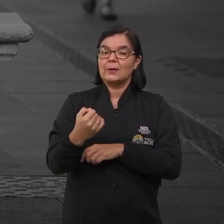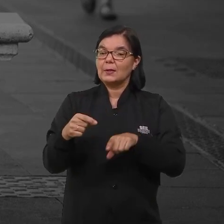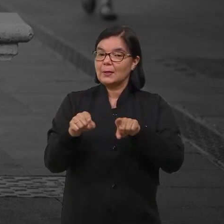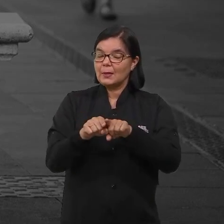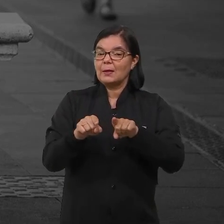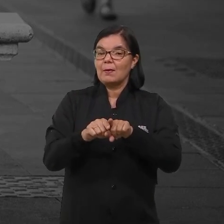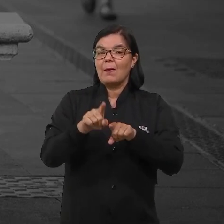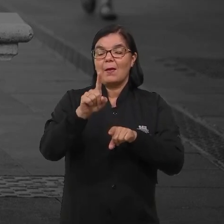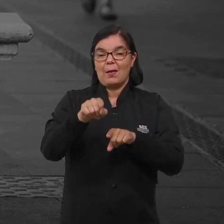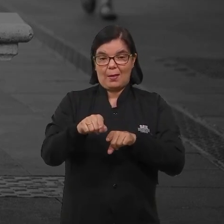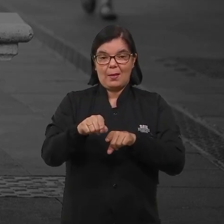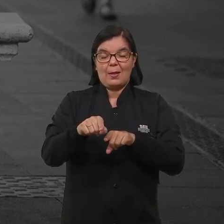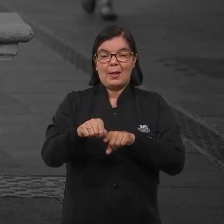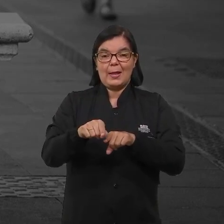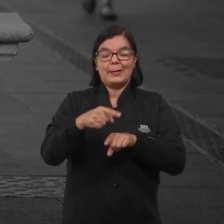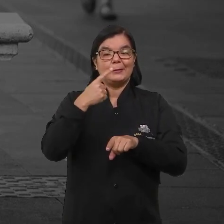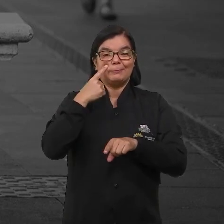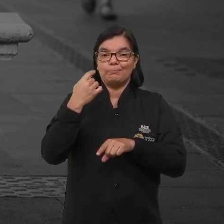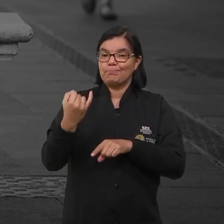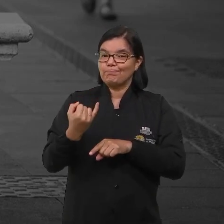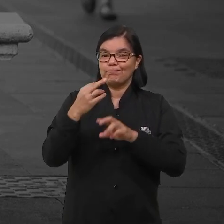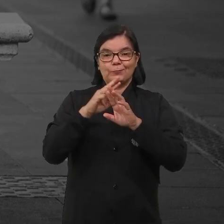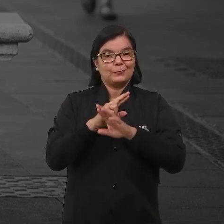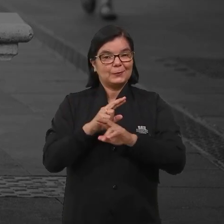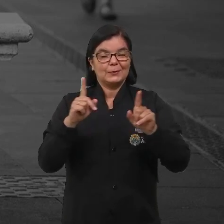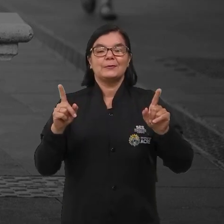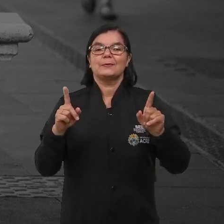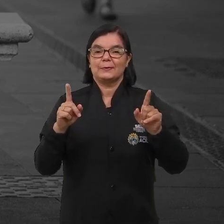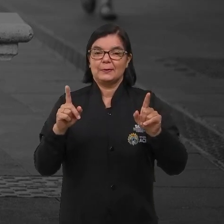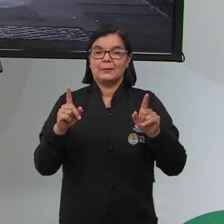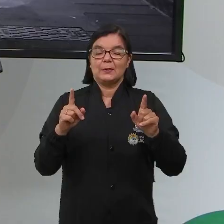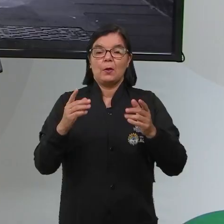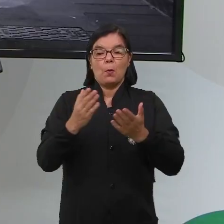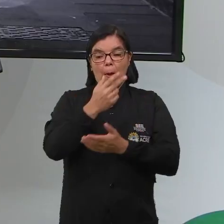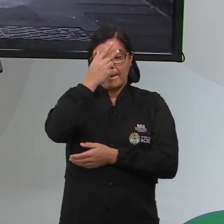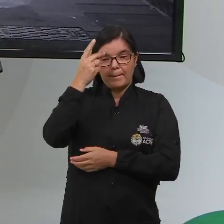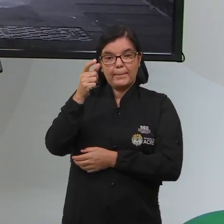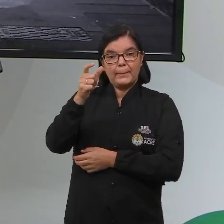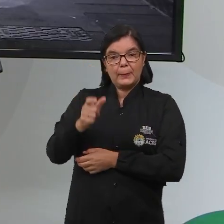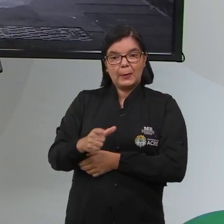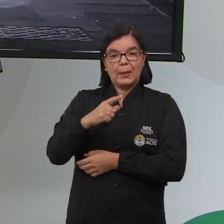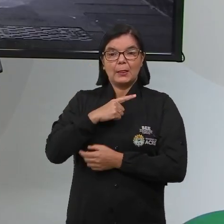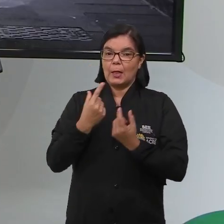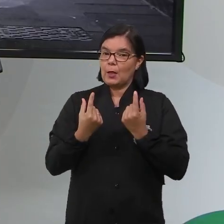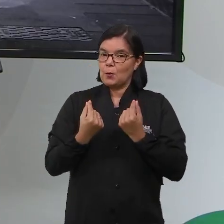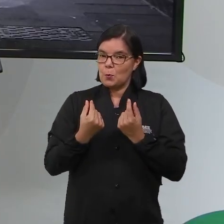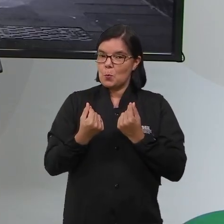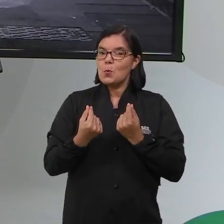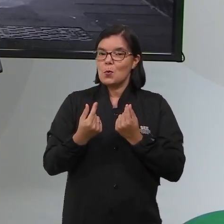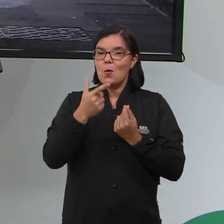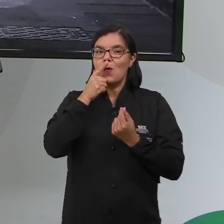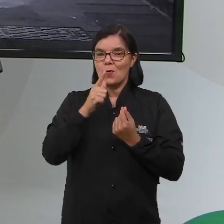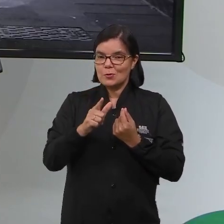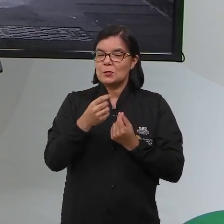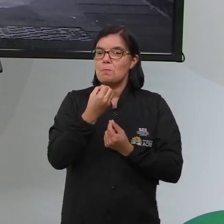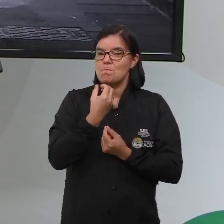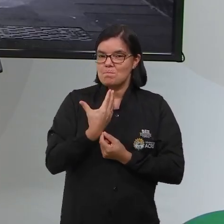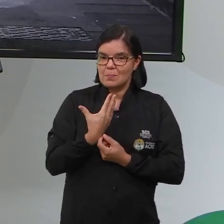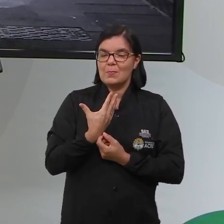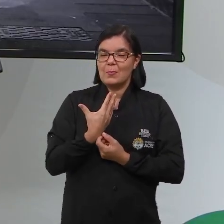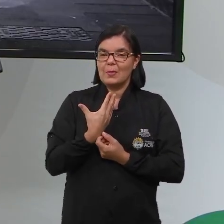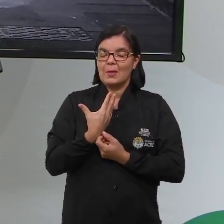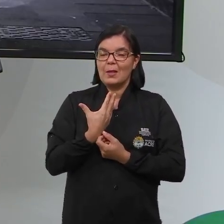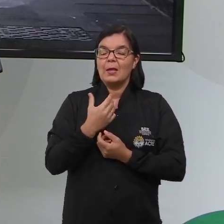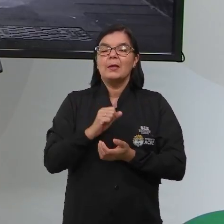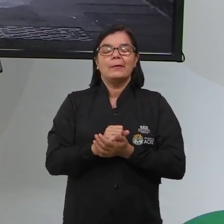assim, é algo absolutamente diferenciado. Uma pessoa que tem um poder aquisitivo considerável e